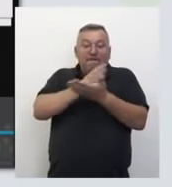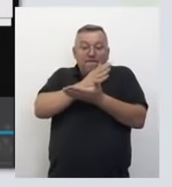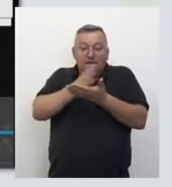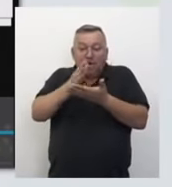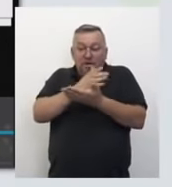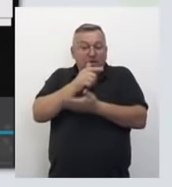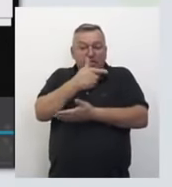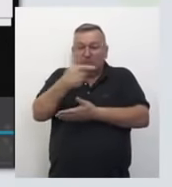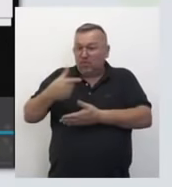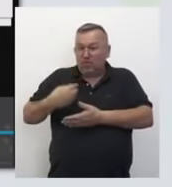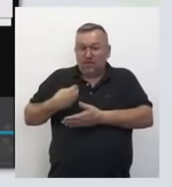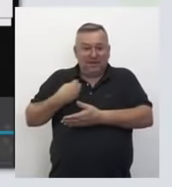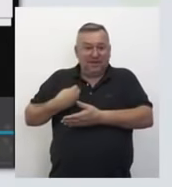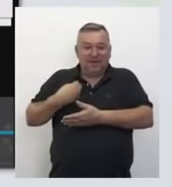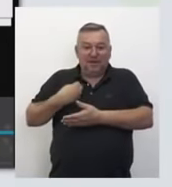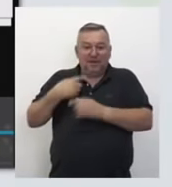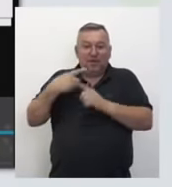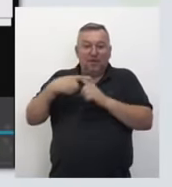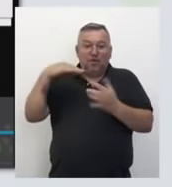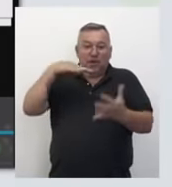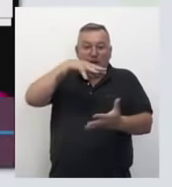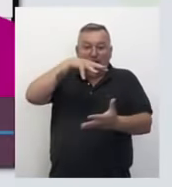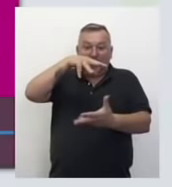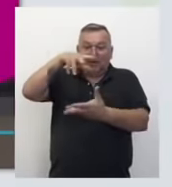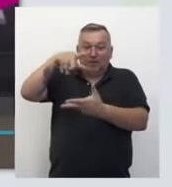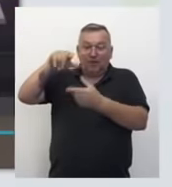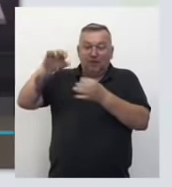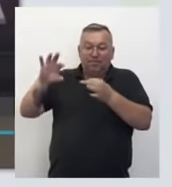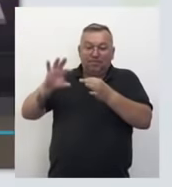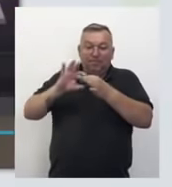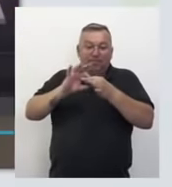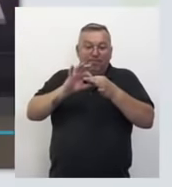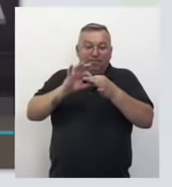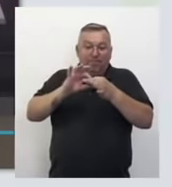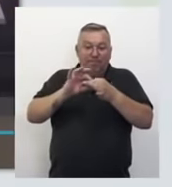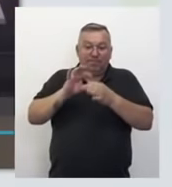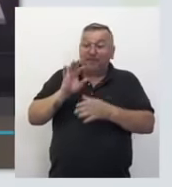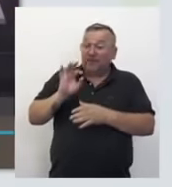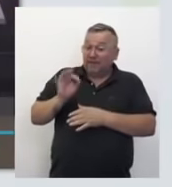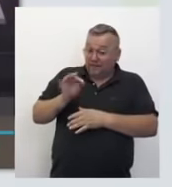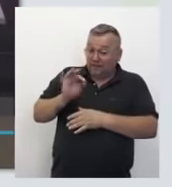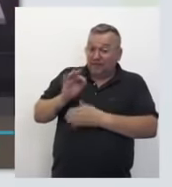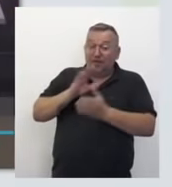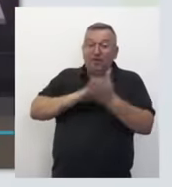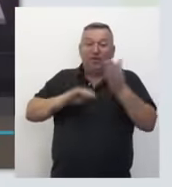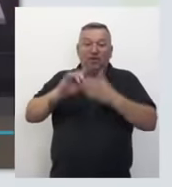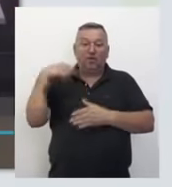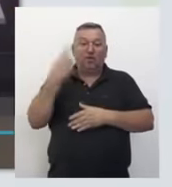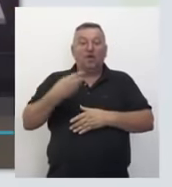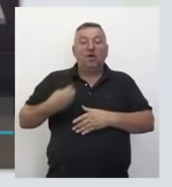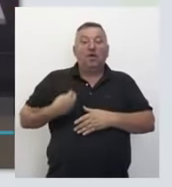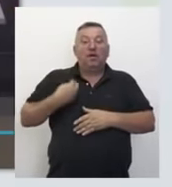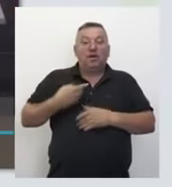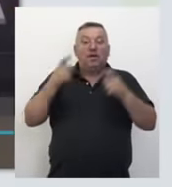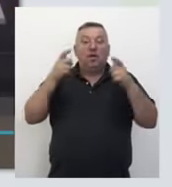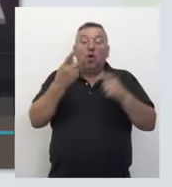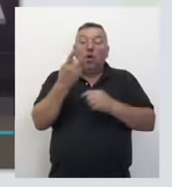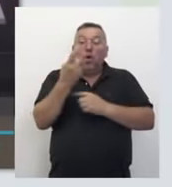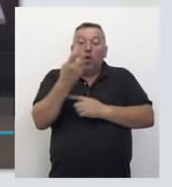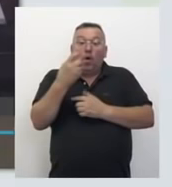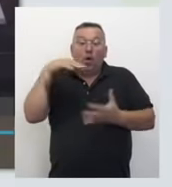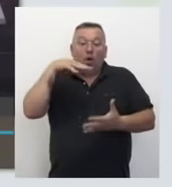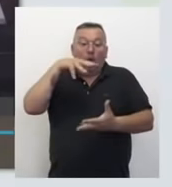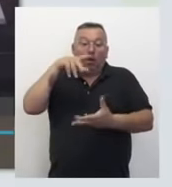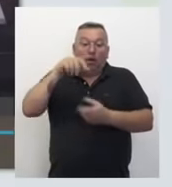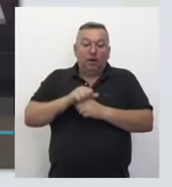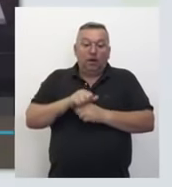não existem, pois a Terra é um todo interligado. Certo? Todos habitamos esse único planeta. E se